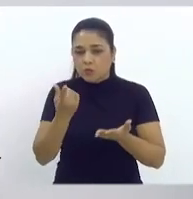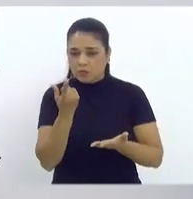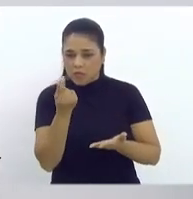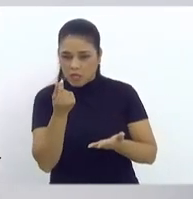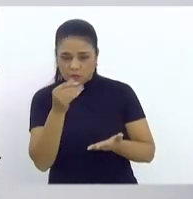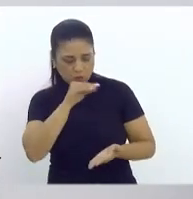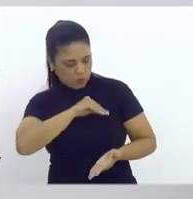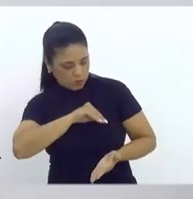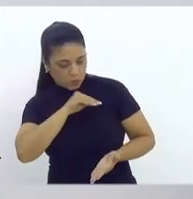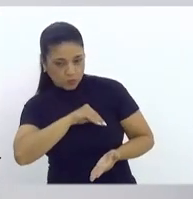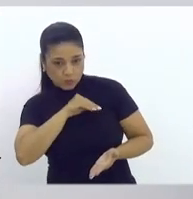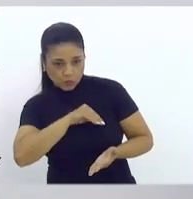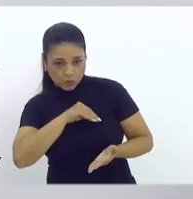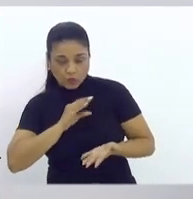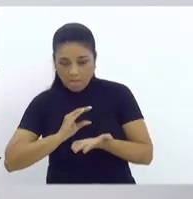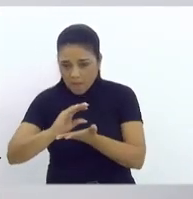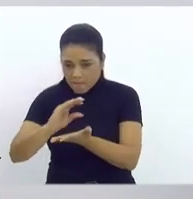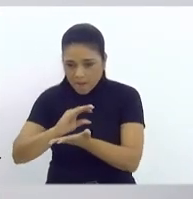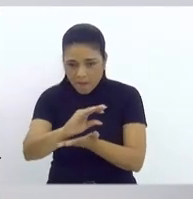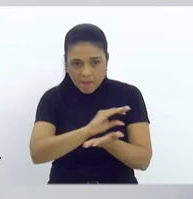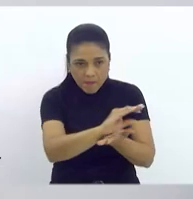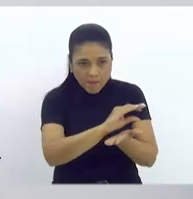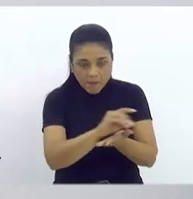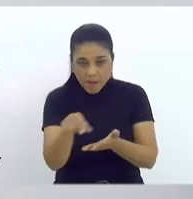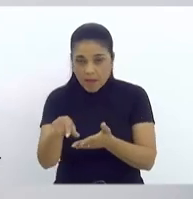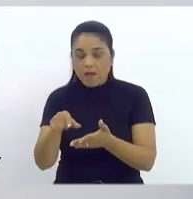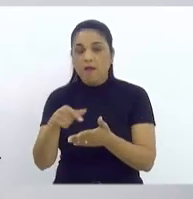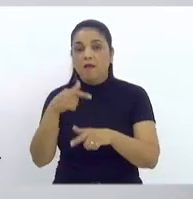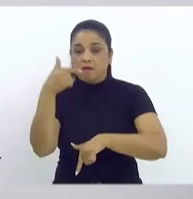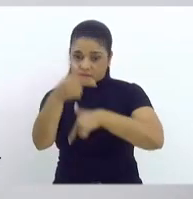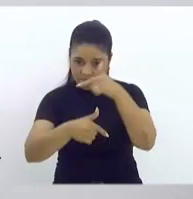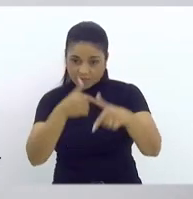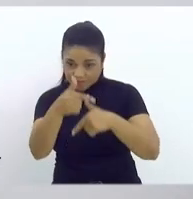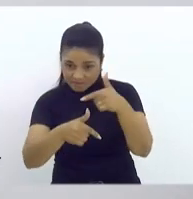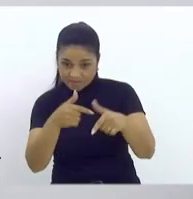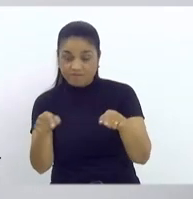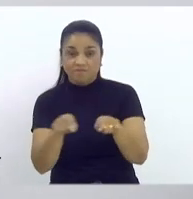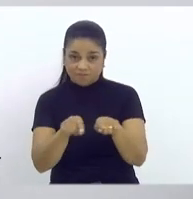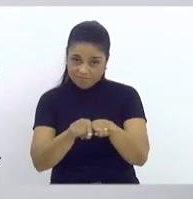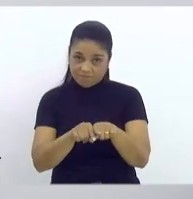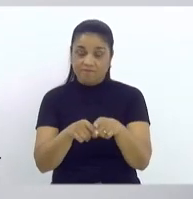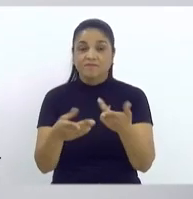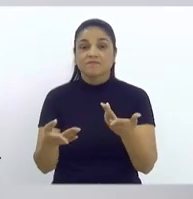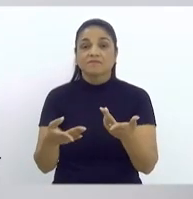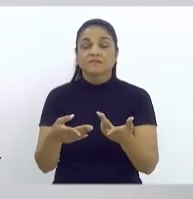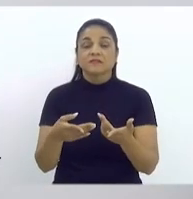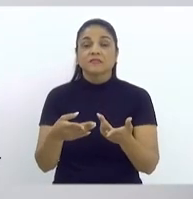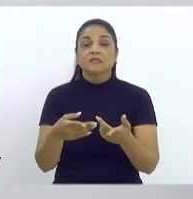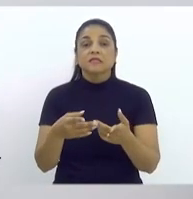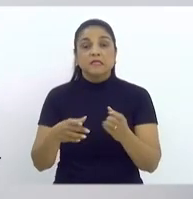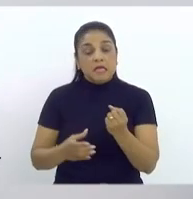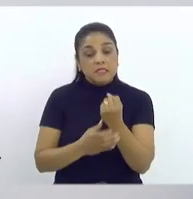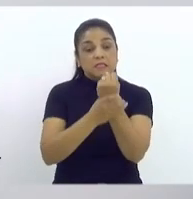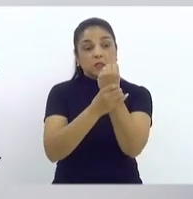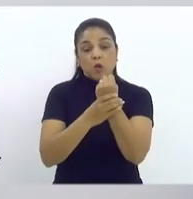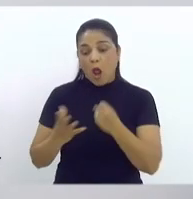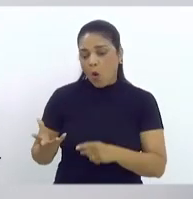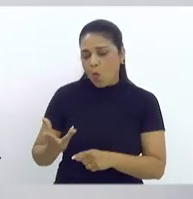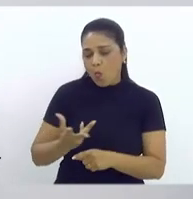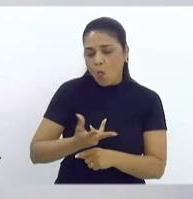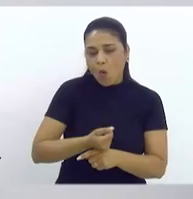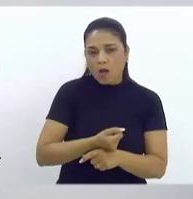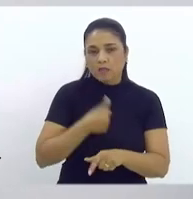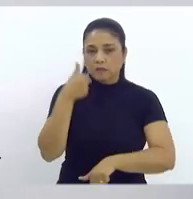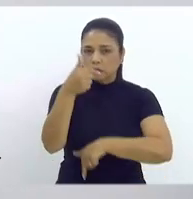consiga remunerar o investidor, que corre risco e presta o serviço, e assegurar uma qualidade daquele serviço